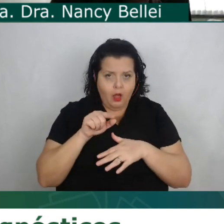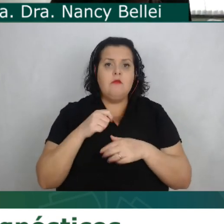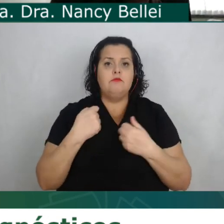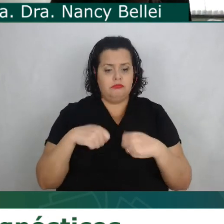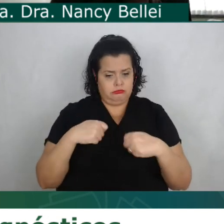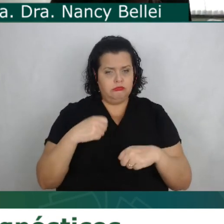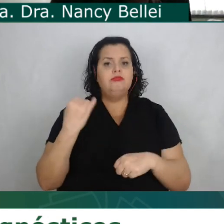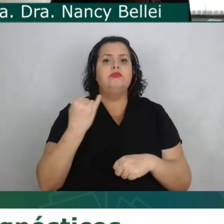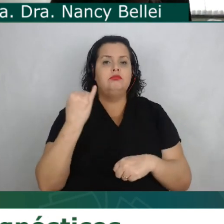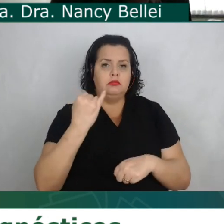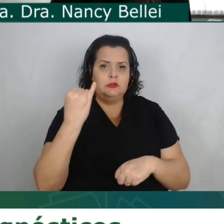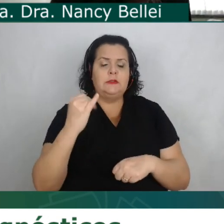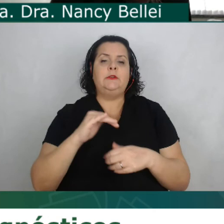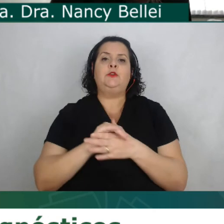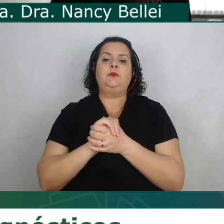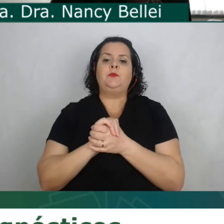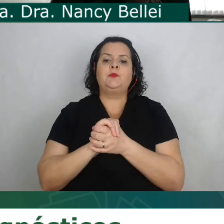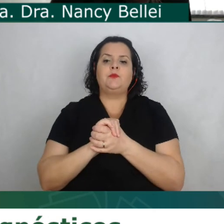ponto de vista